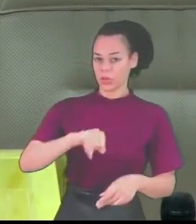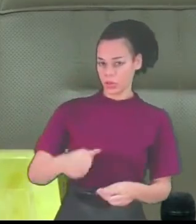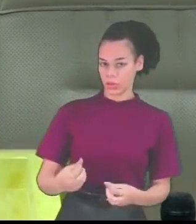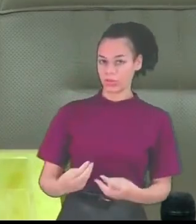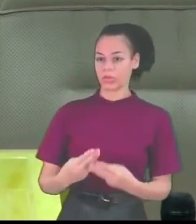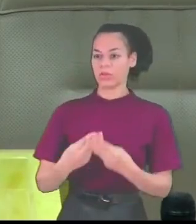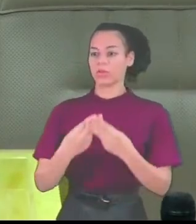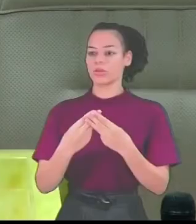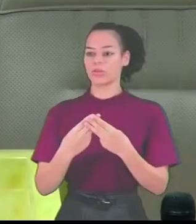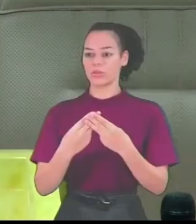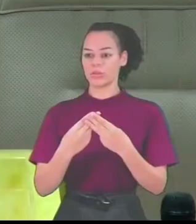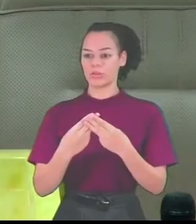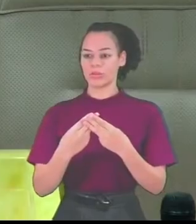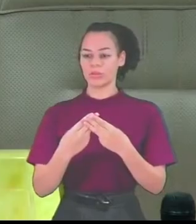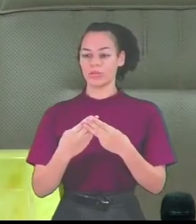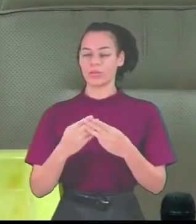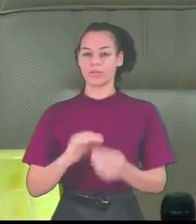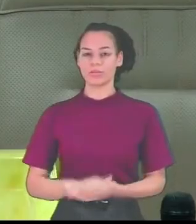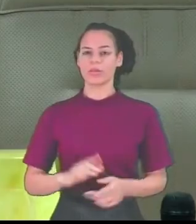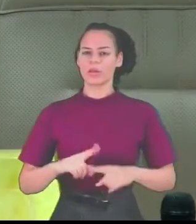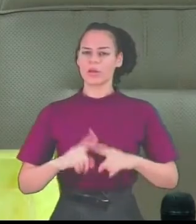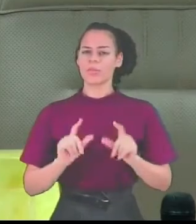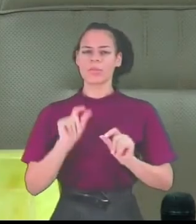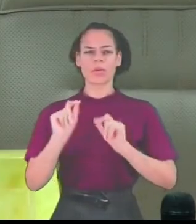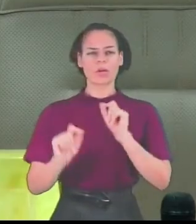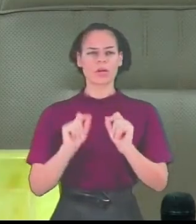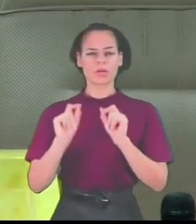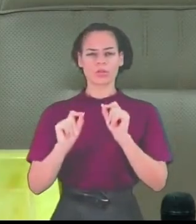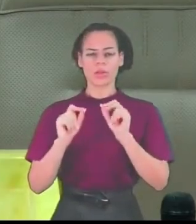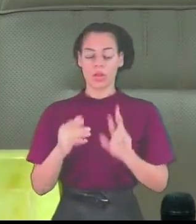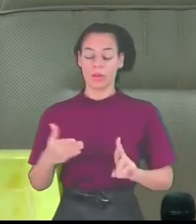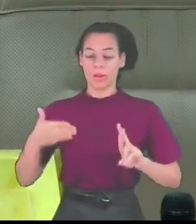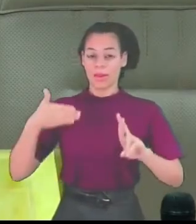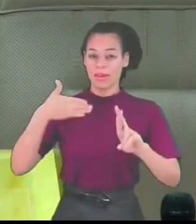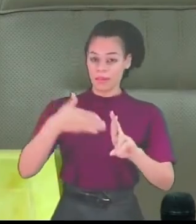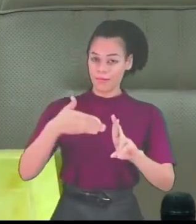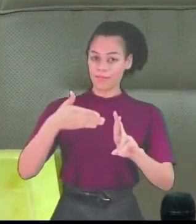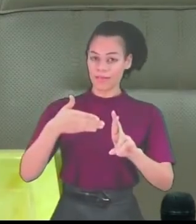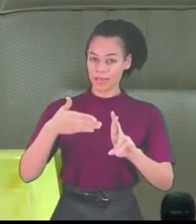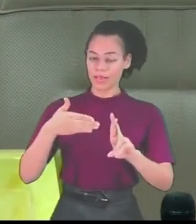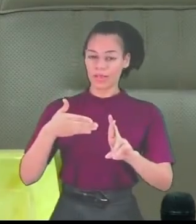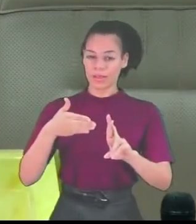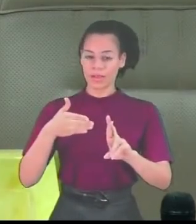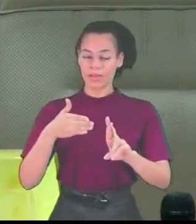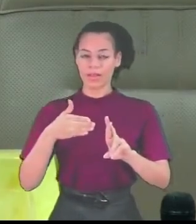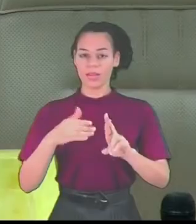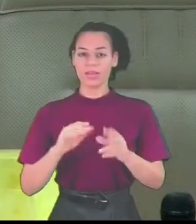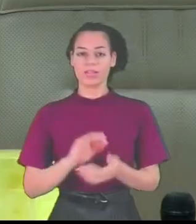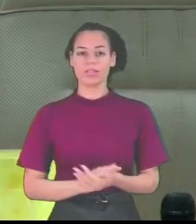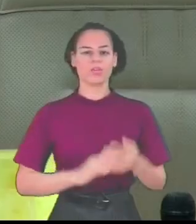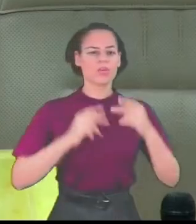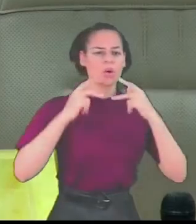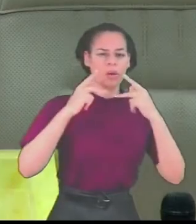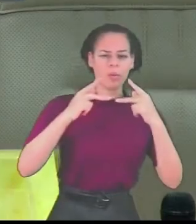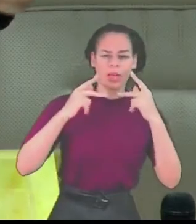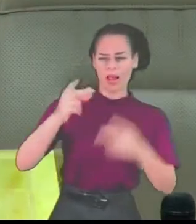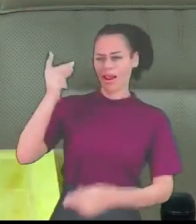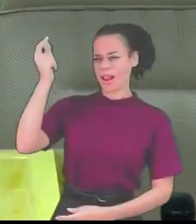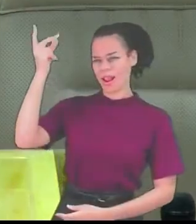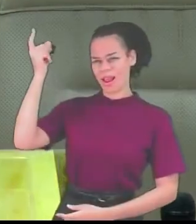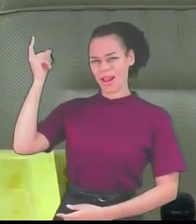observância mais mais como um exemplo prático daquilo que se pregou nos